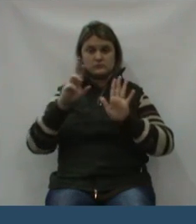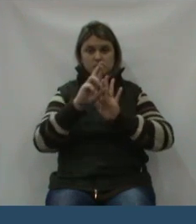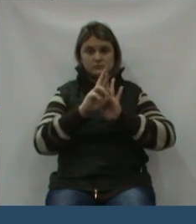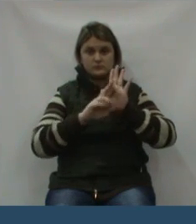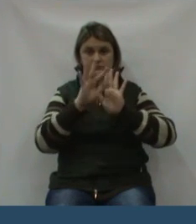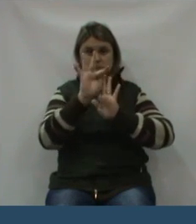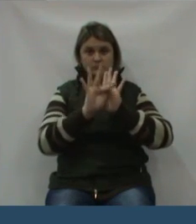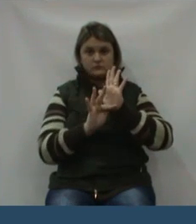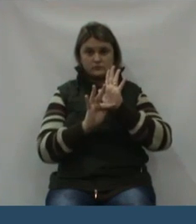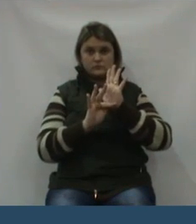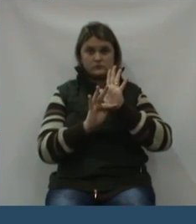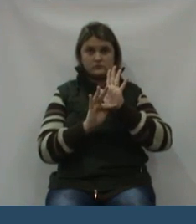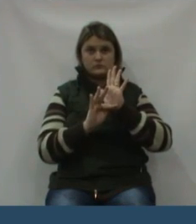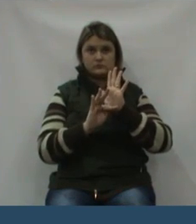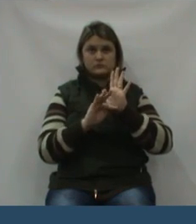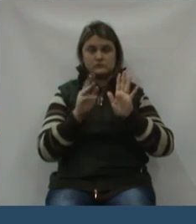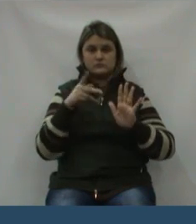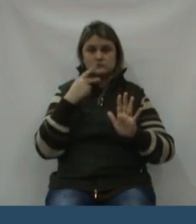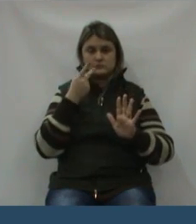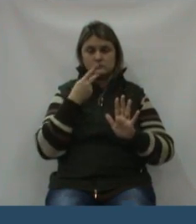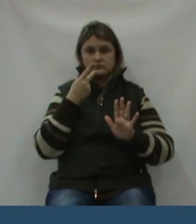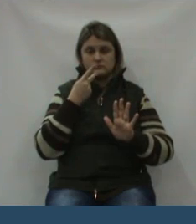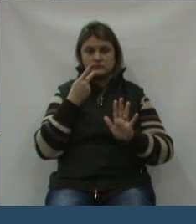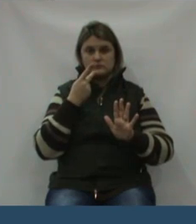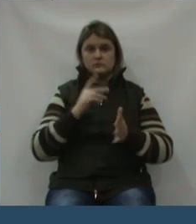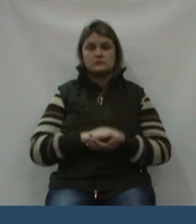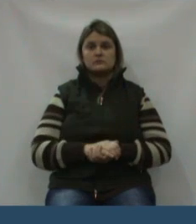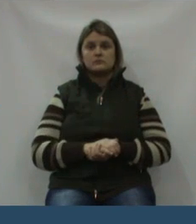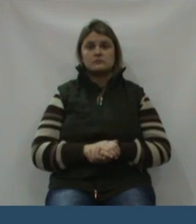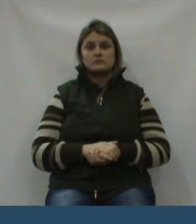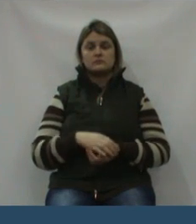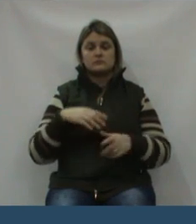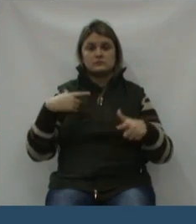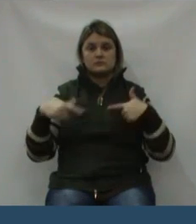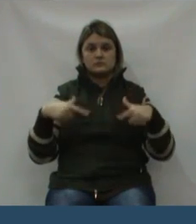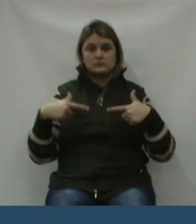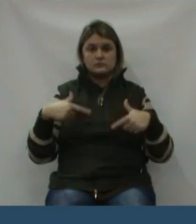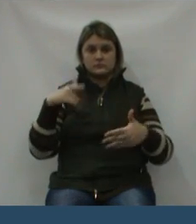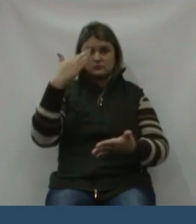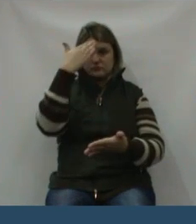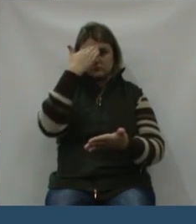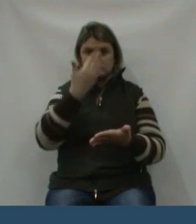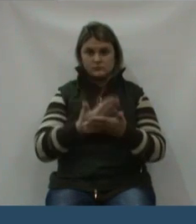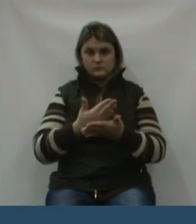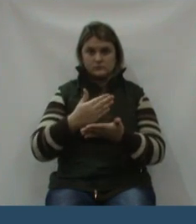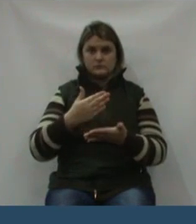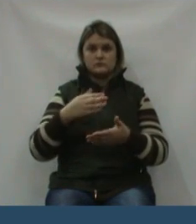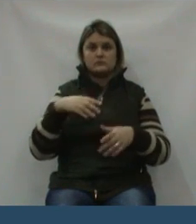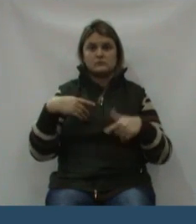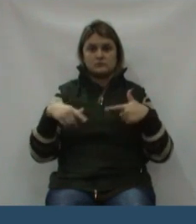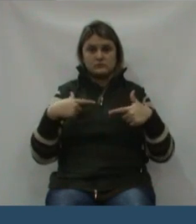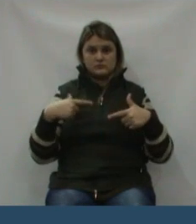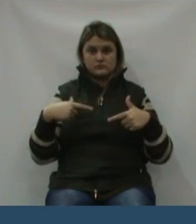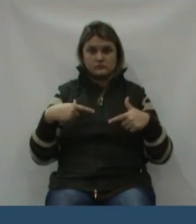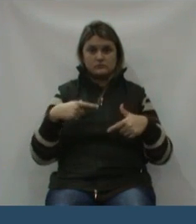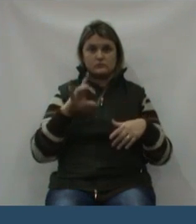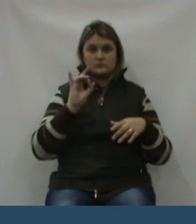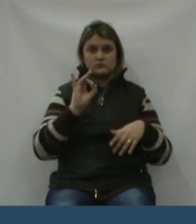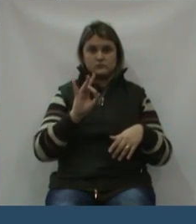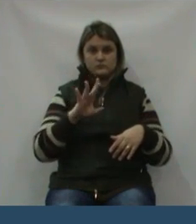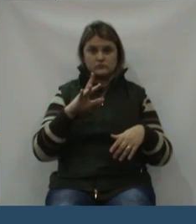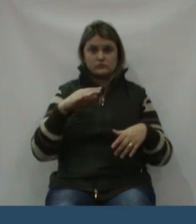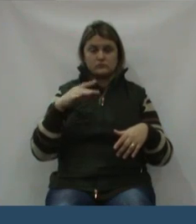redação atual é esta: as funções de confiança exercidas exclusivamente